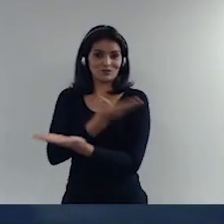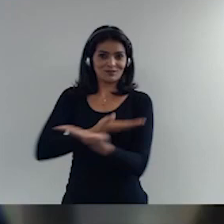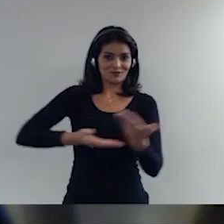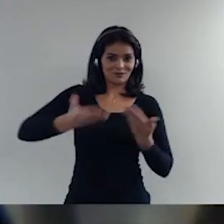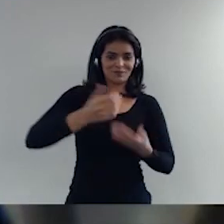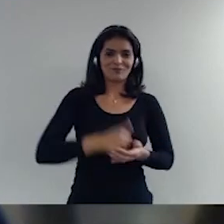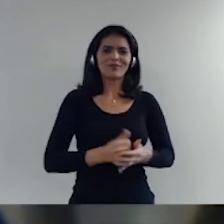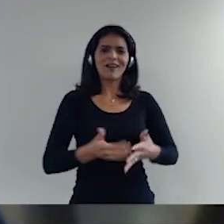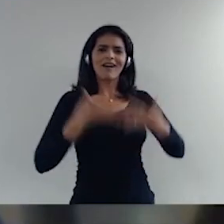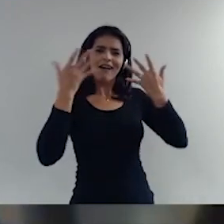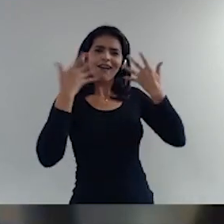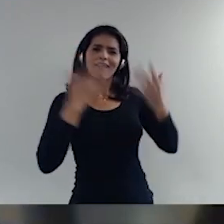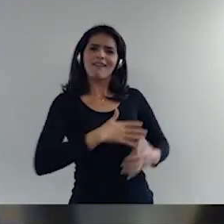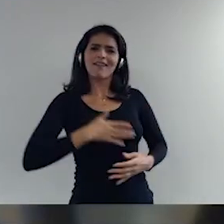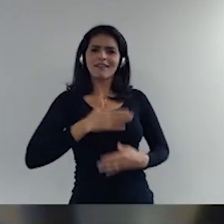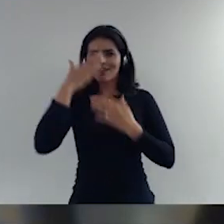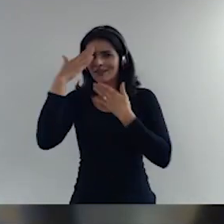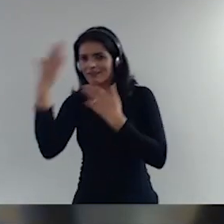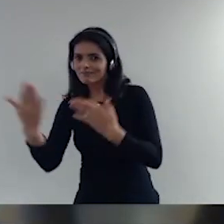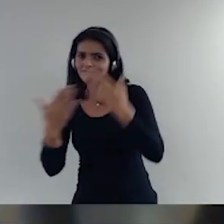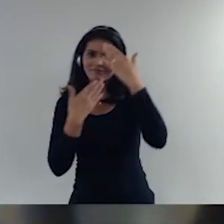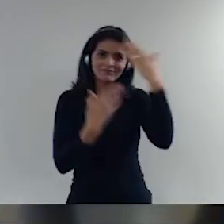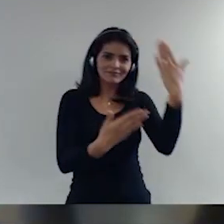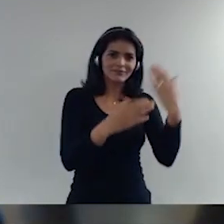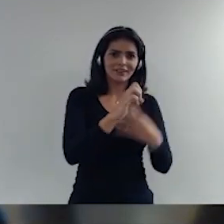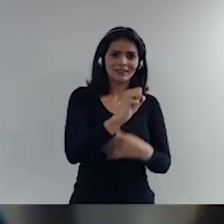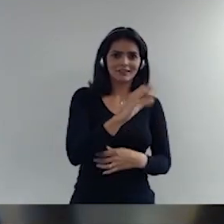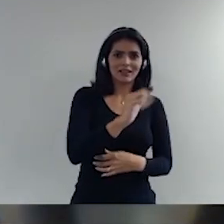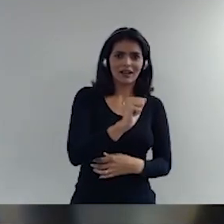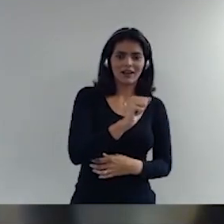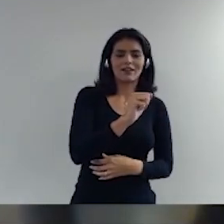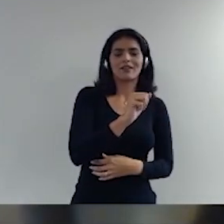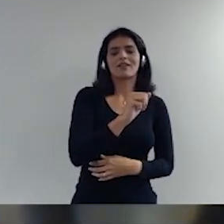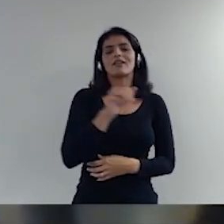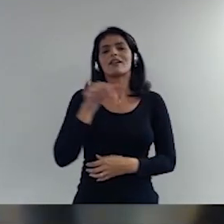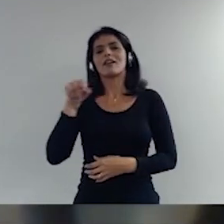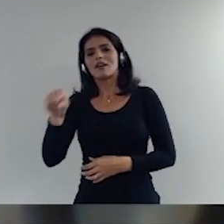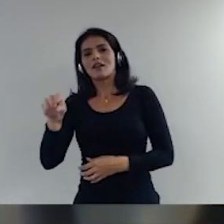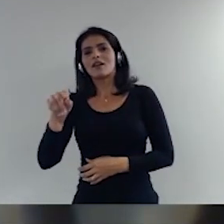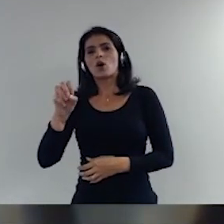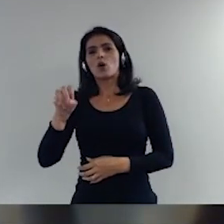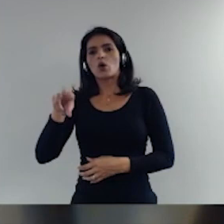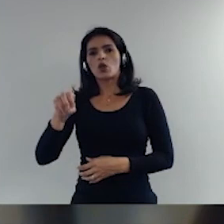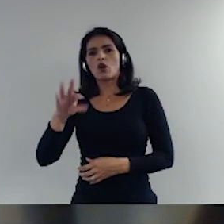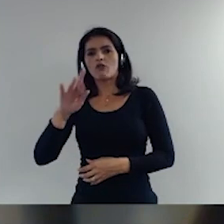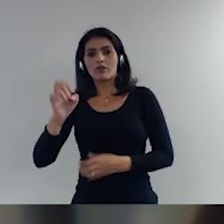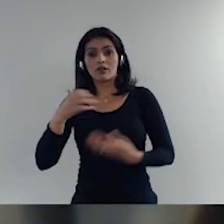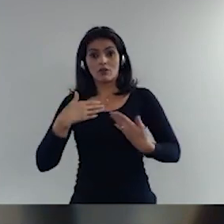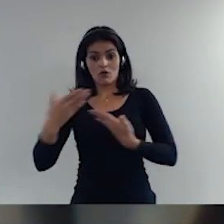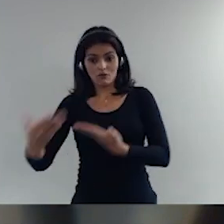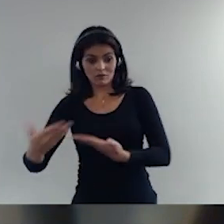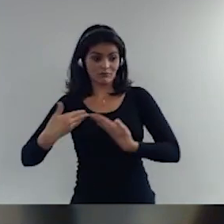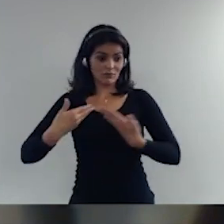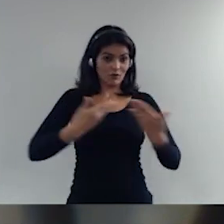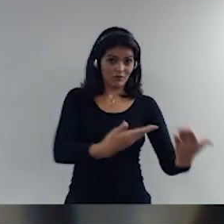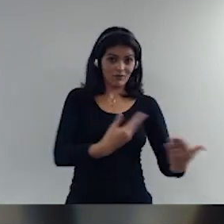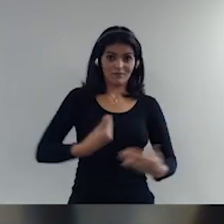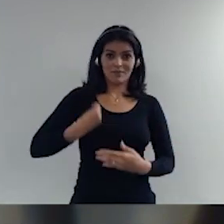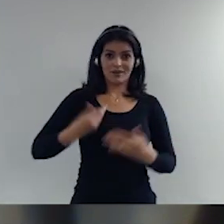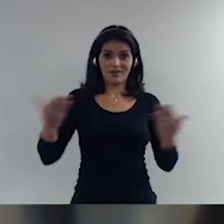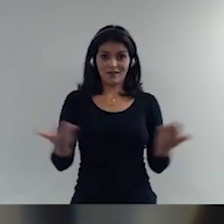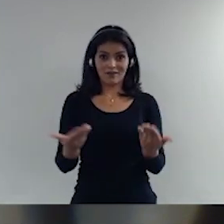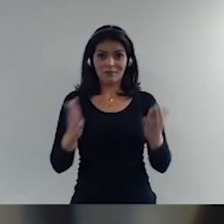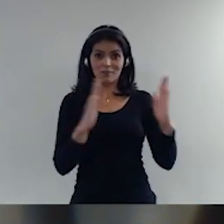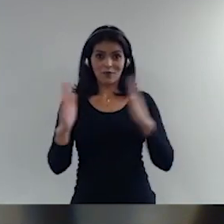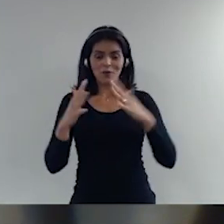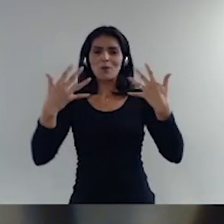quero agradecer bastante. ao Scarf, ao Onofre, por terem feito convite, da gente poder participar desse momento